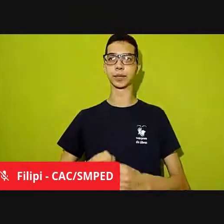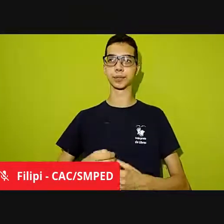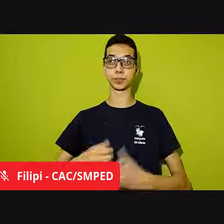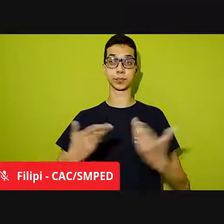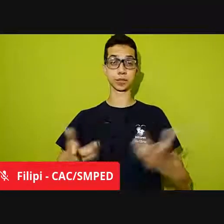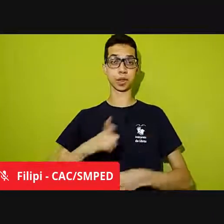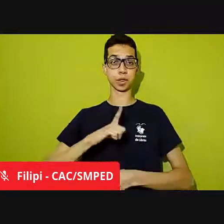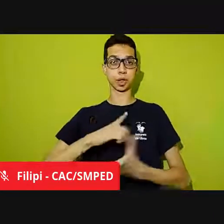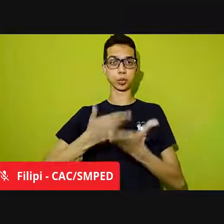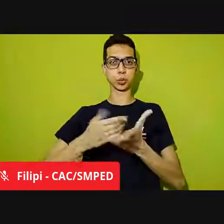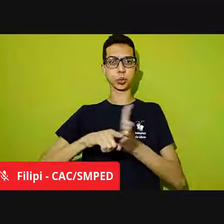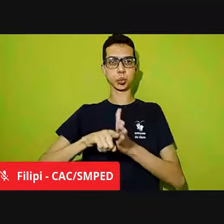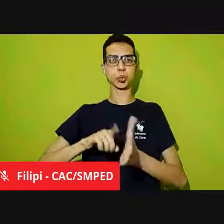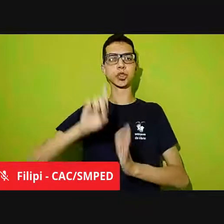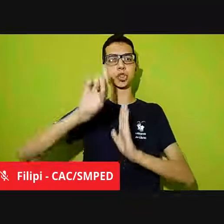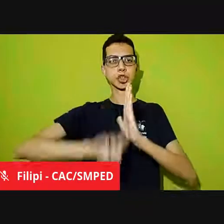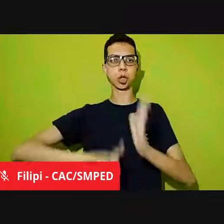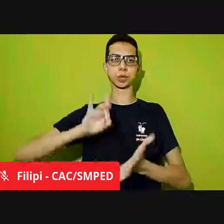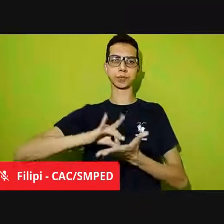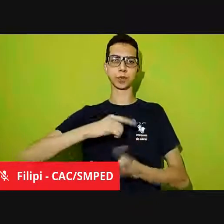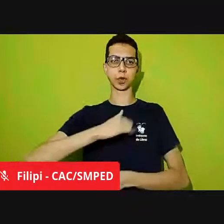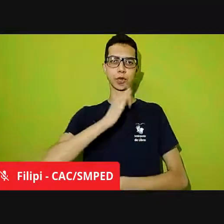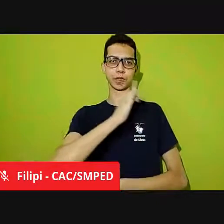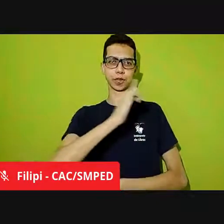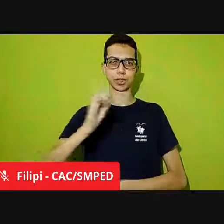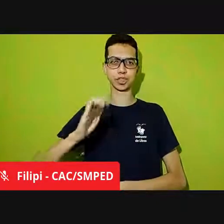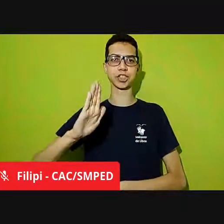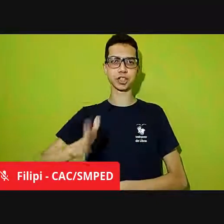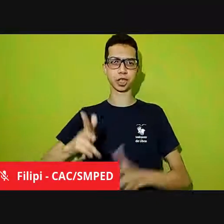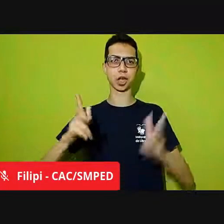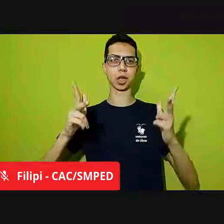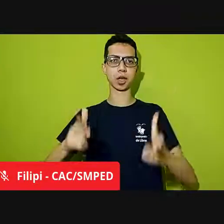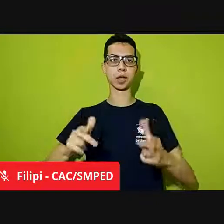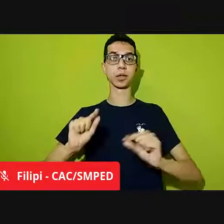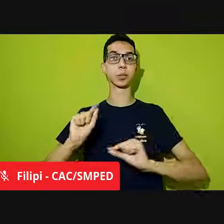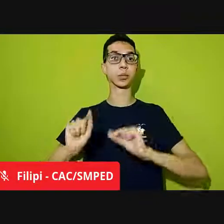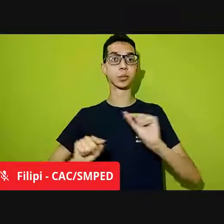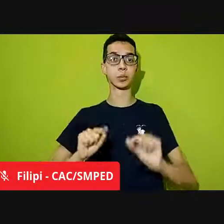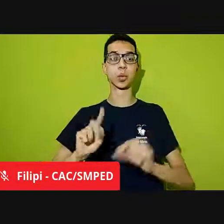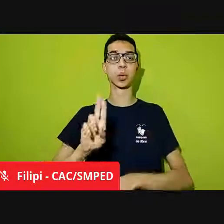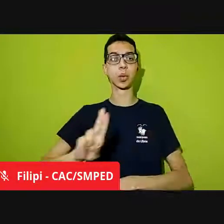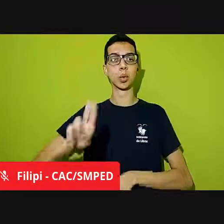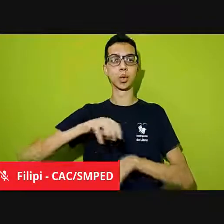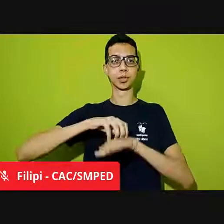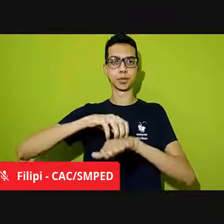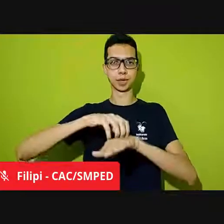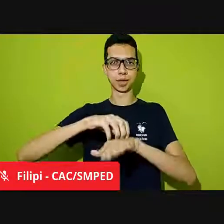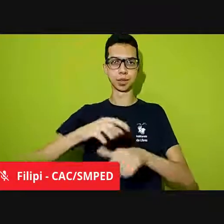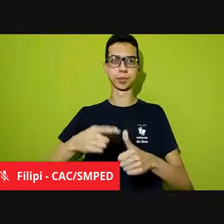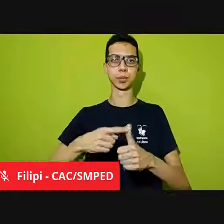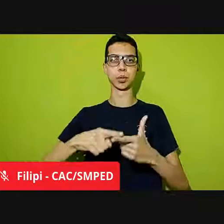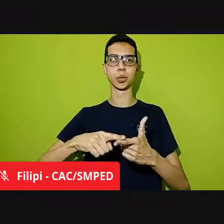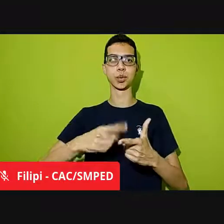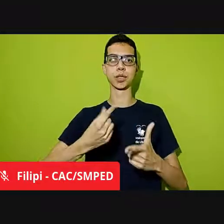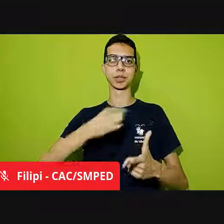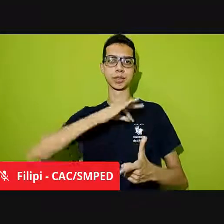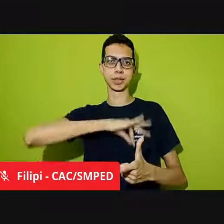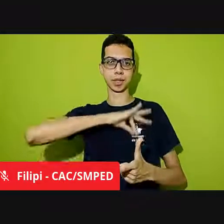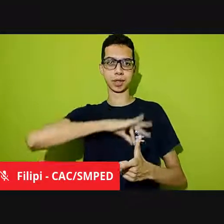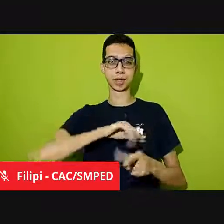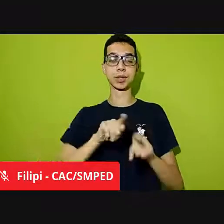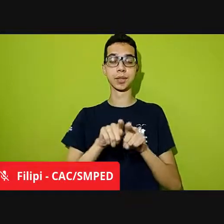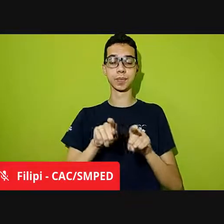esses direitos garantidos, como eu disse, aí a nível de transporte, salários e até